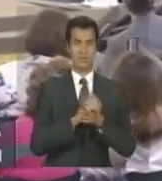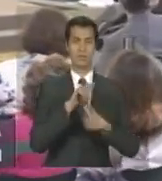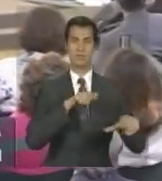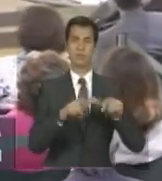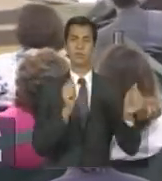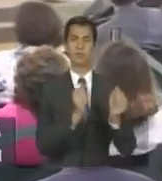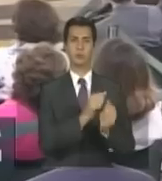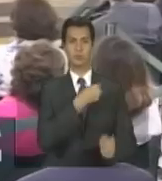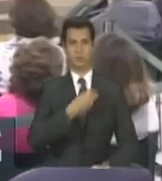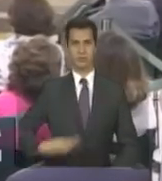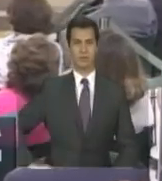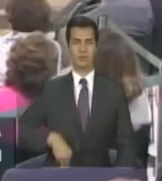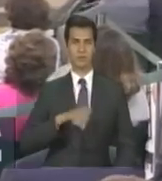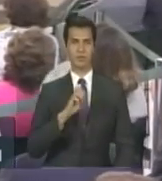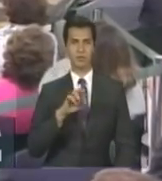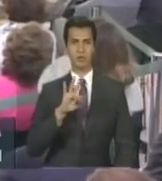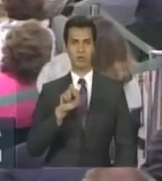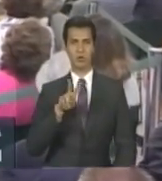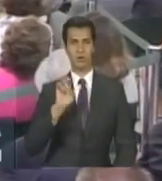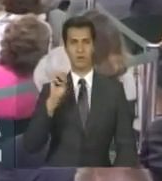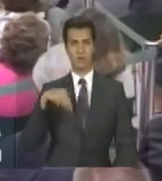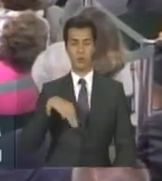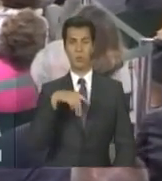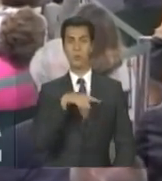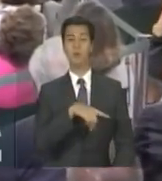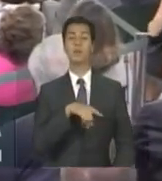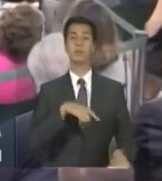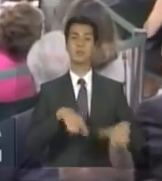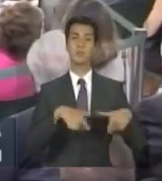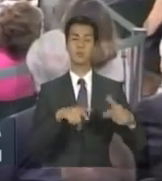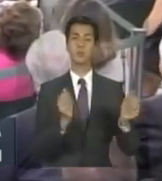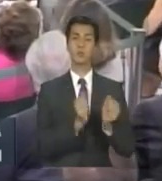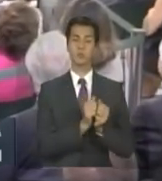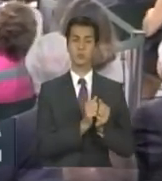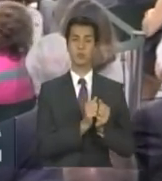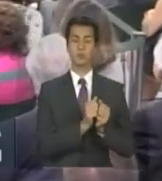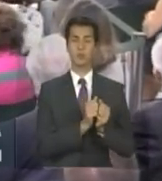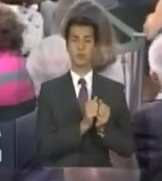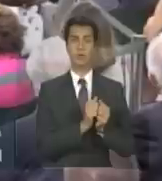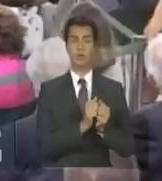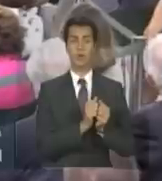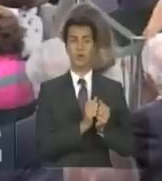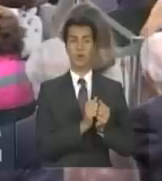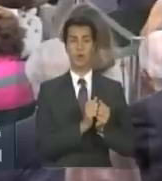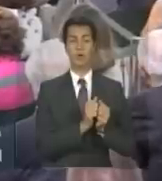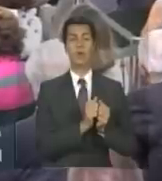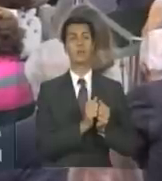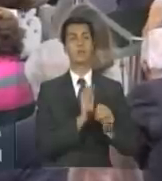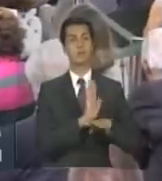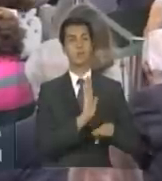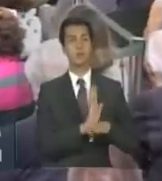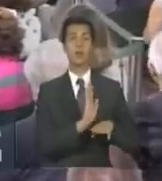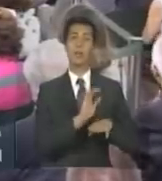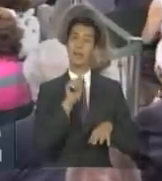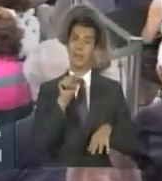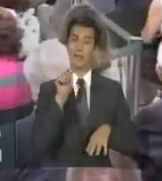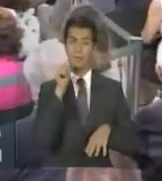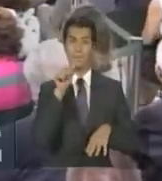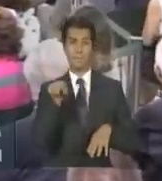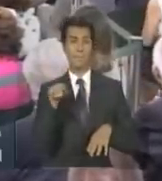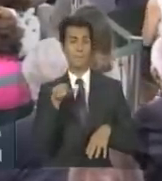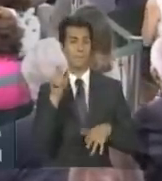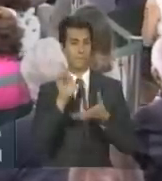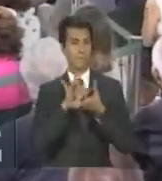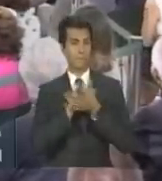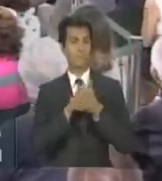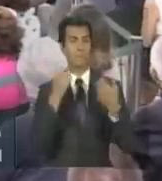assessoria e era uma das responsáveis por dar respostas a alguns dos problemas que chegavam ao gabinete do ministro.